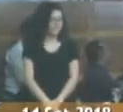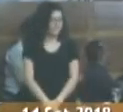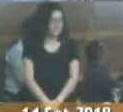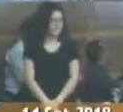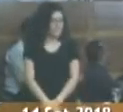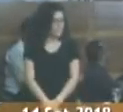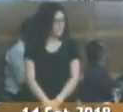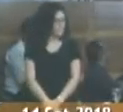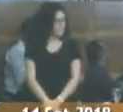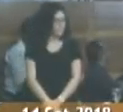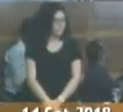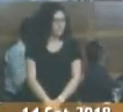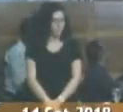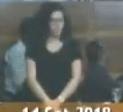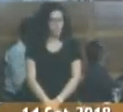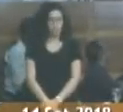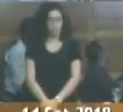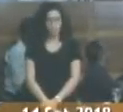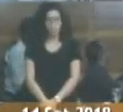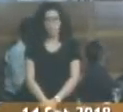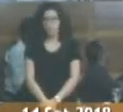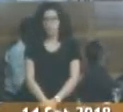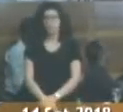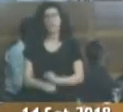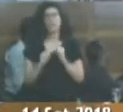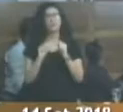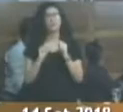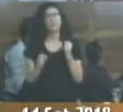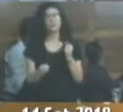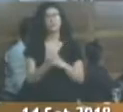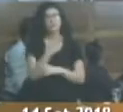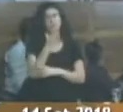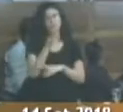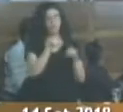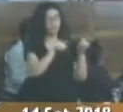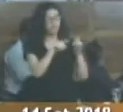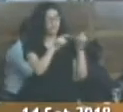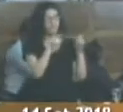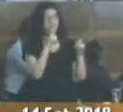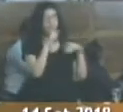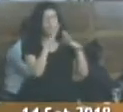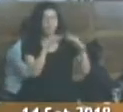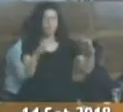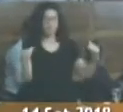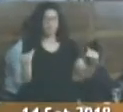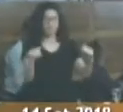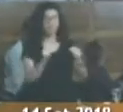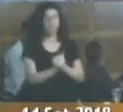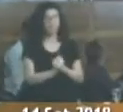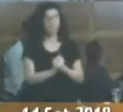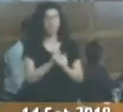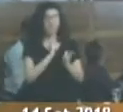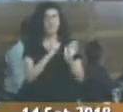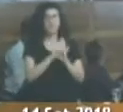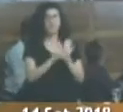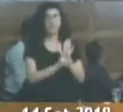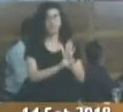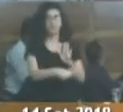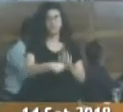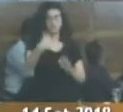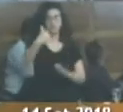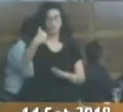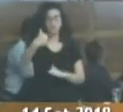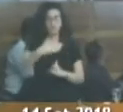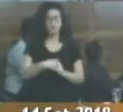Bom, para você poder fazer a instalação de uma fazenda marinha, alguns parâmetros precisam ser levados em consideração. O primeiro